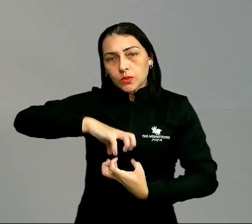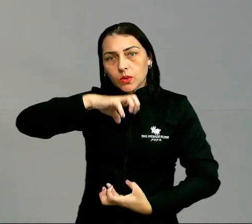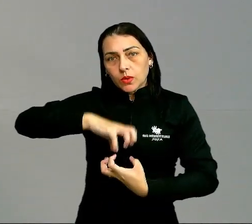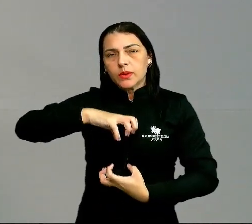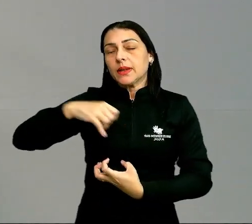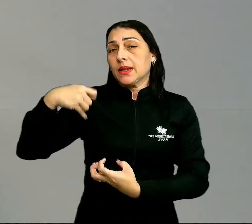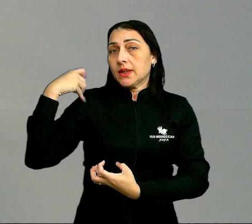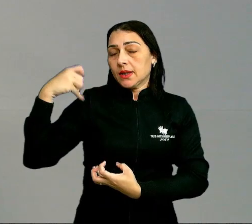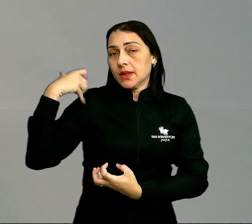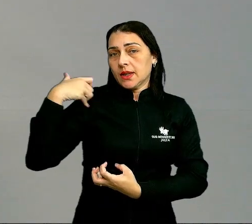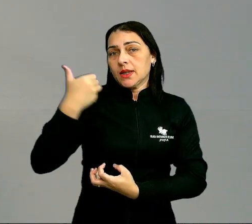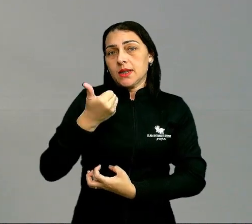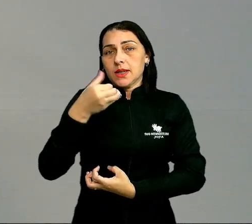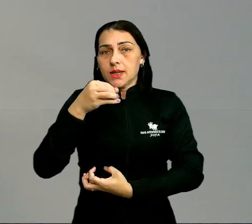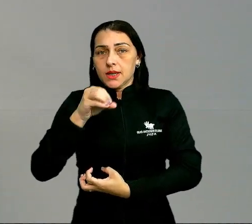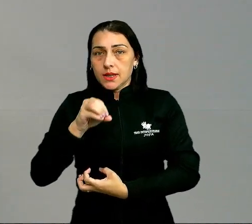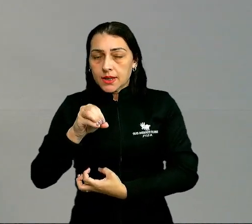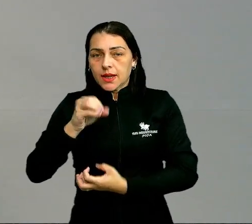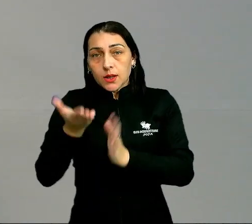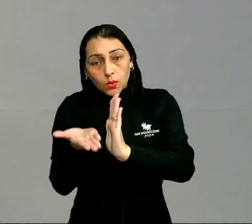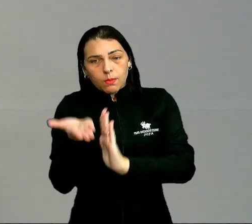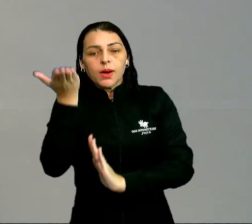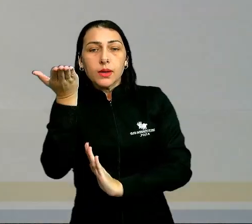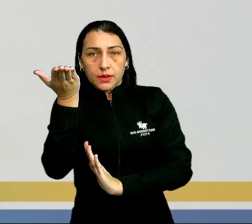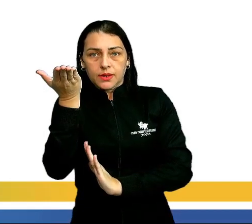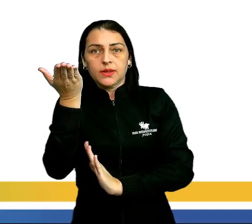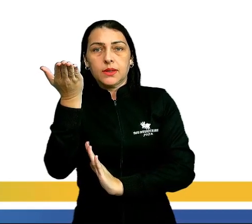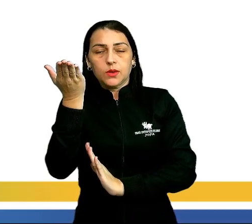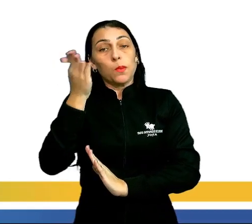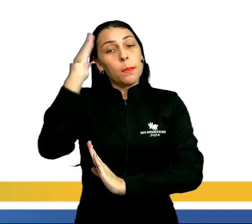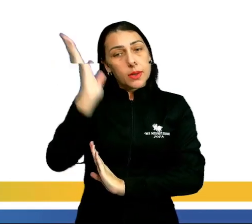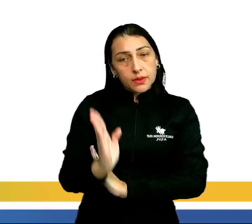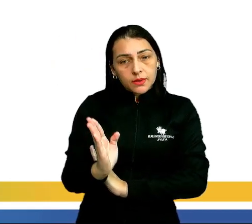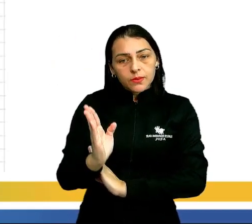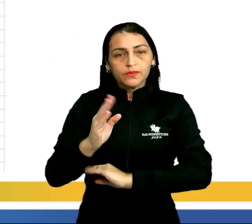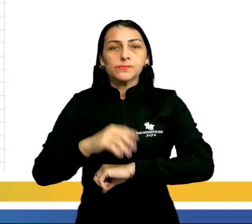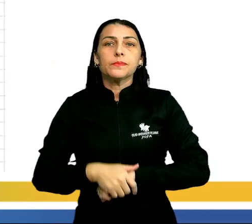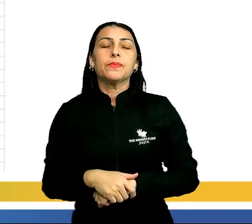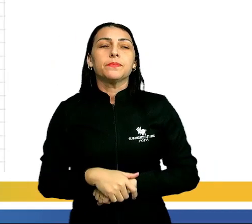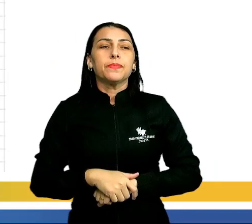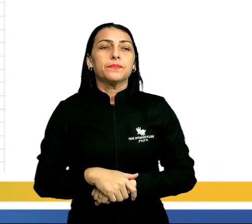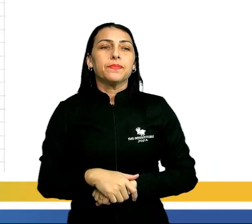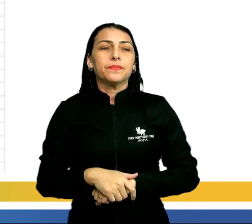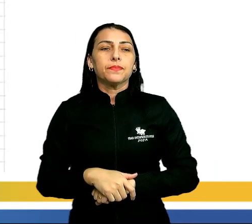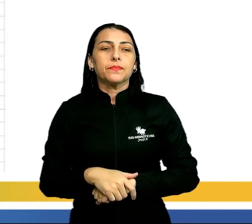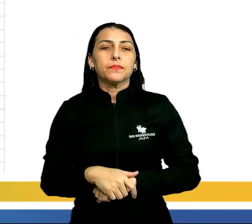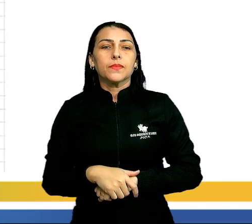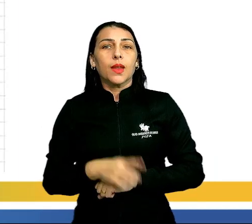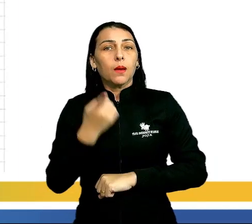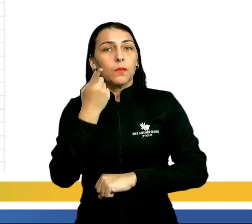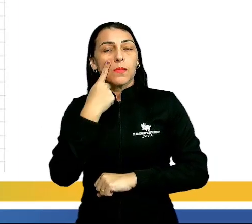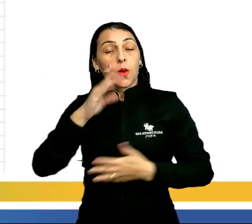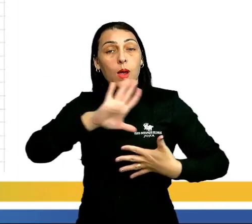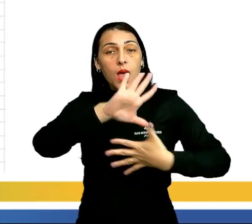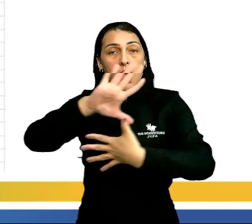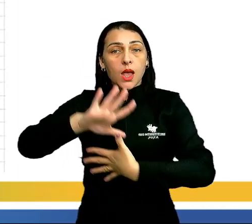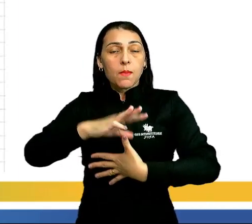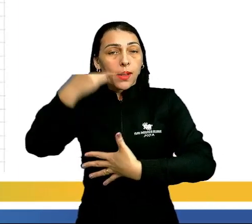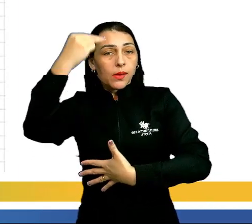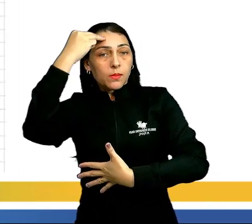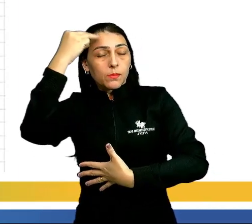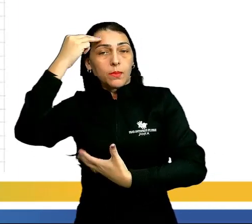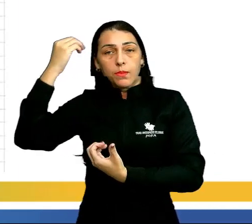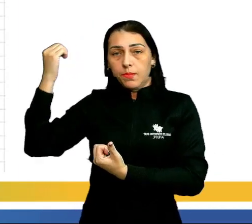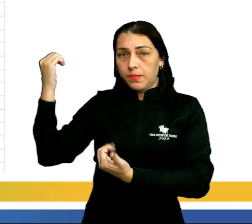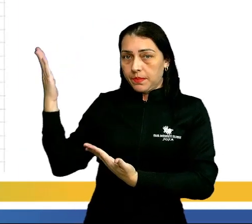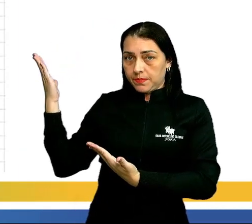idosa em idade aí de 60 anos ou mais, no caso do Brasil. Então, para resumir, nós